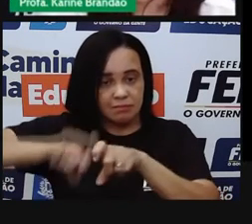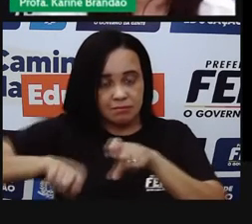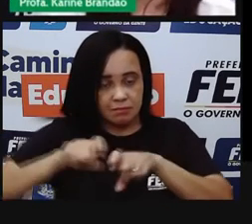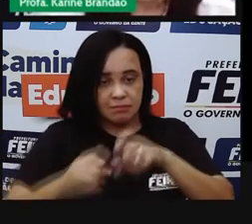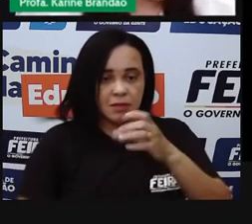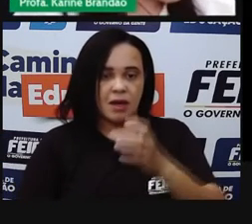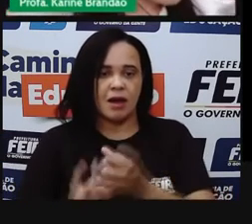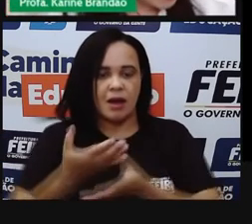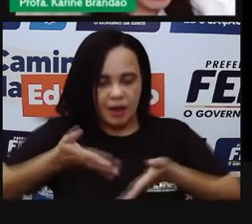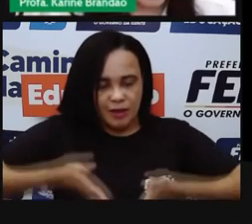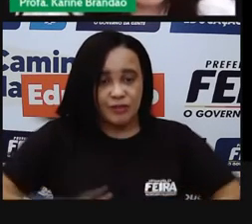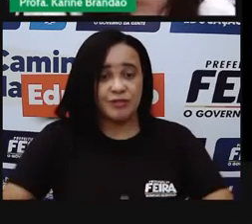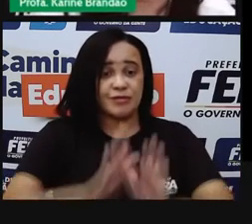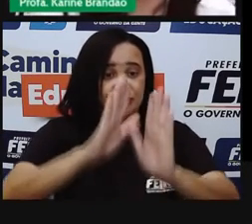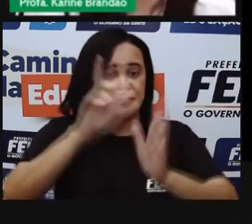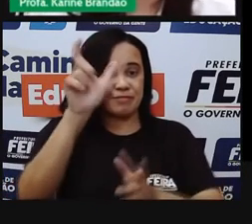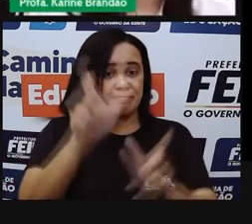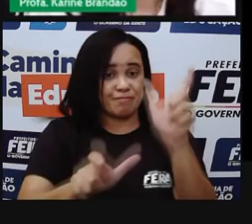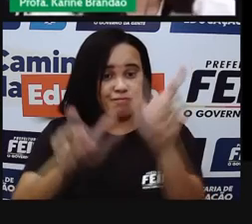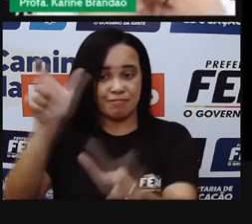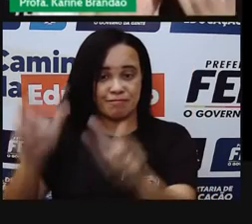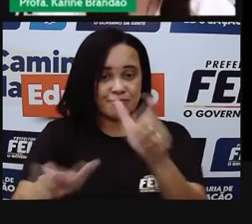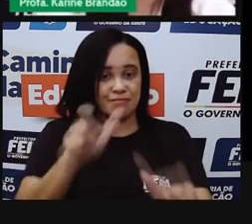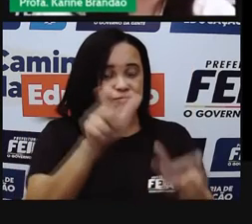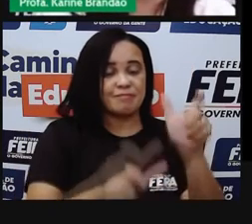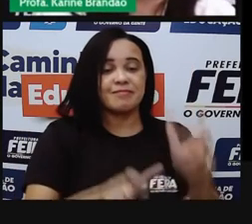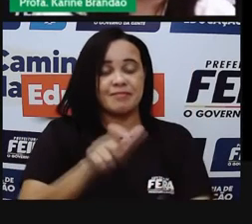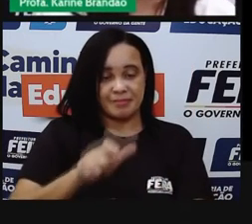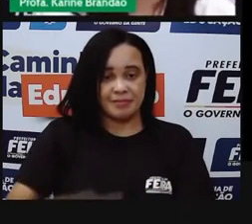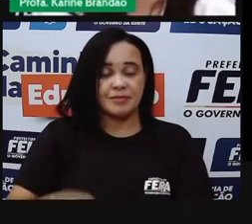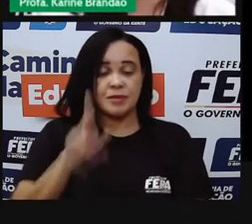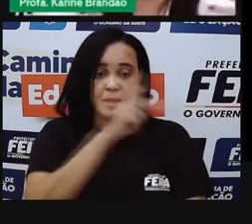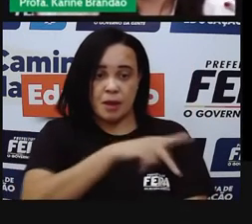novo indivíduo, para a formação da pró, para a formação